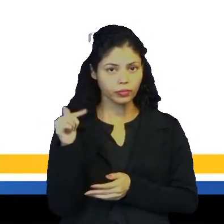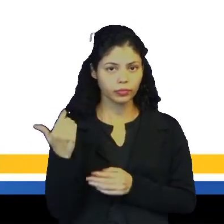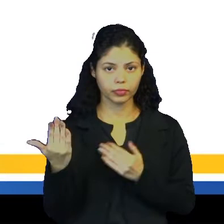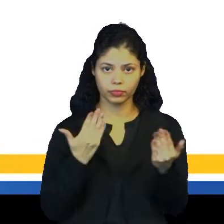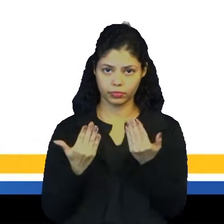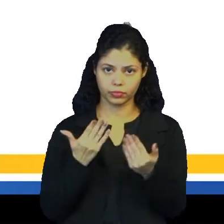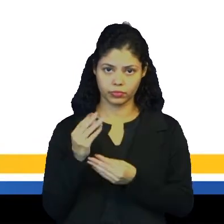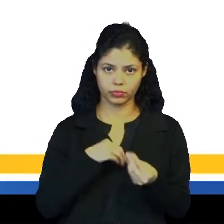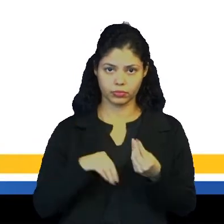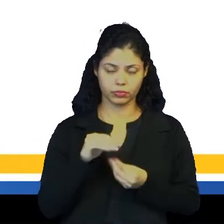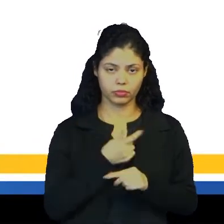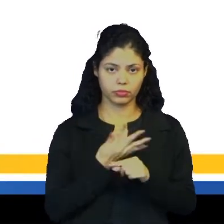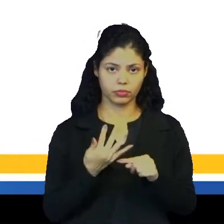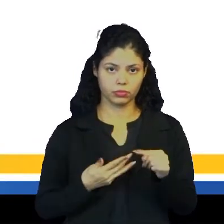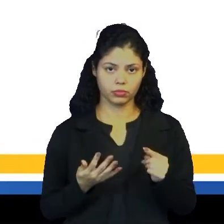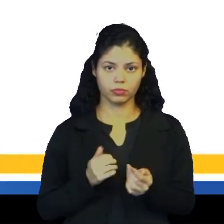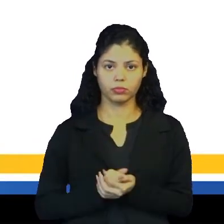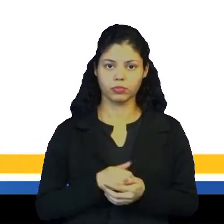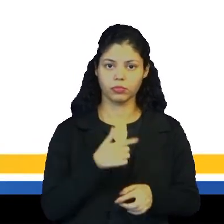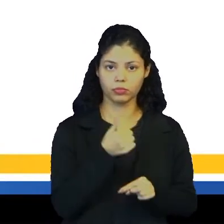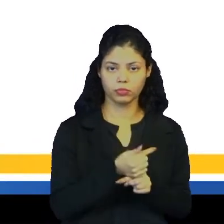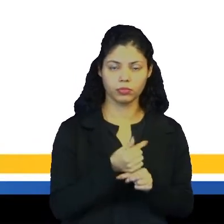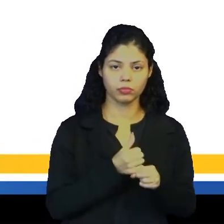Veja outra comparação envolvendo frações.